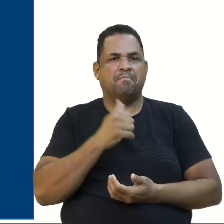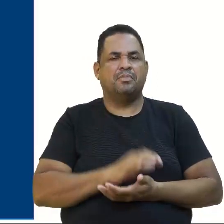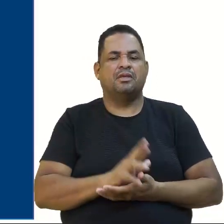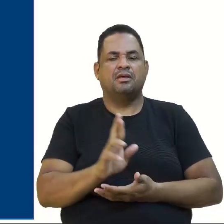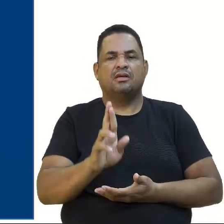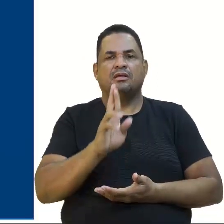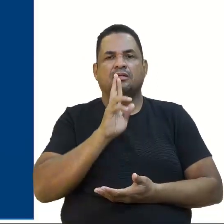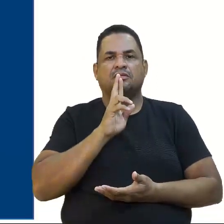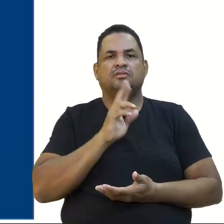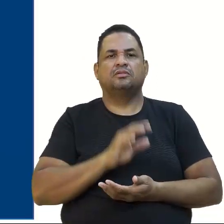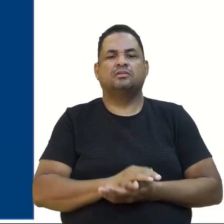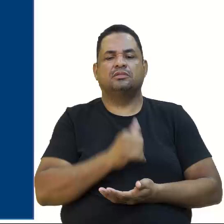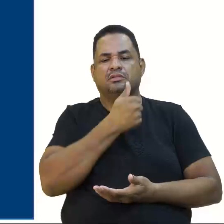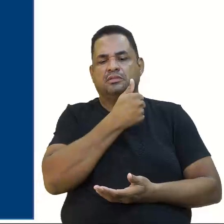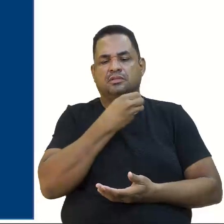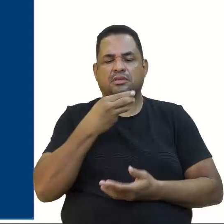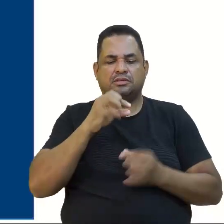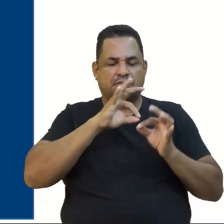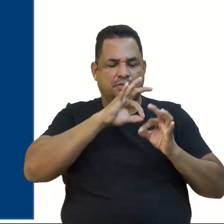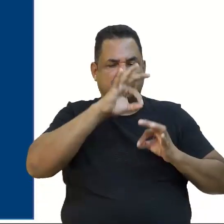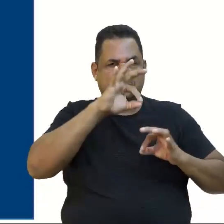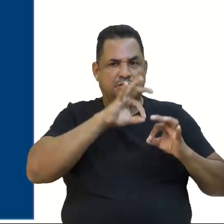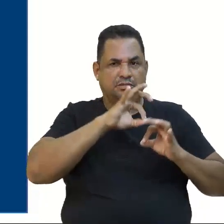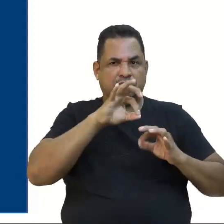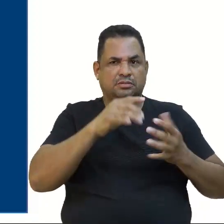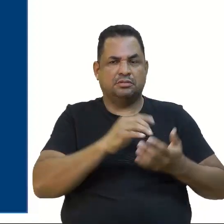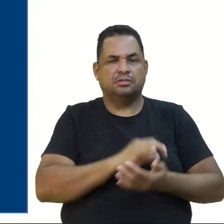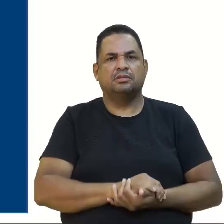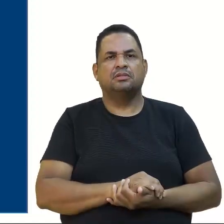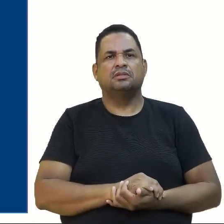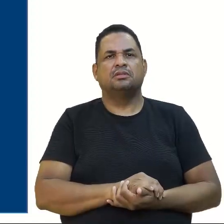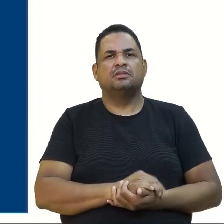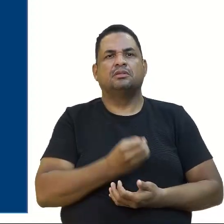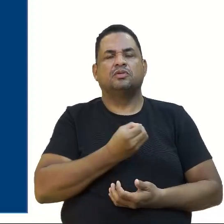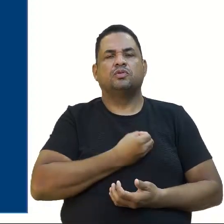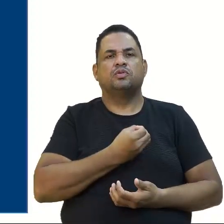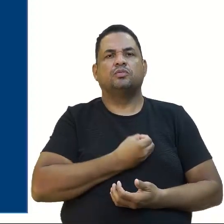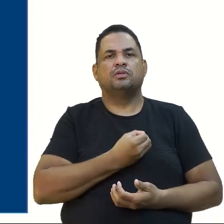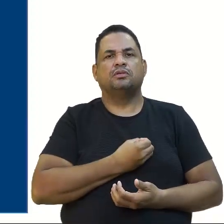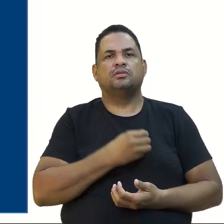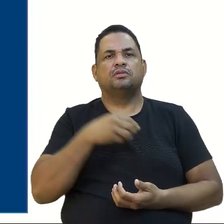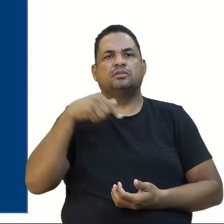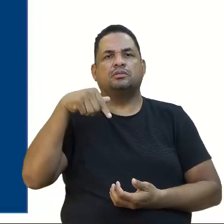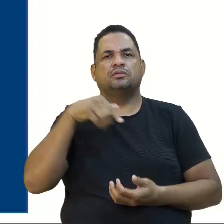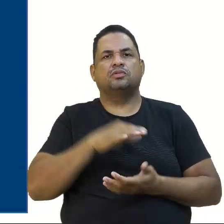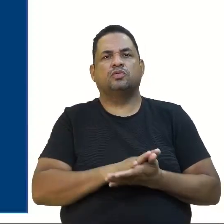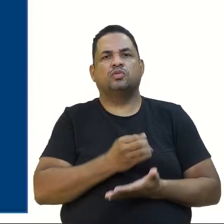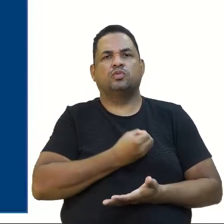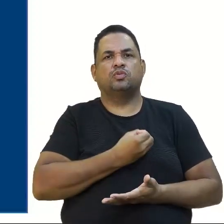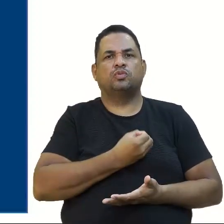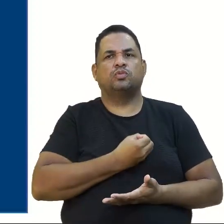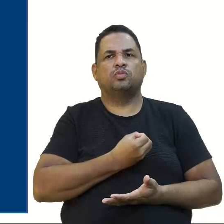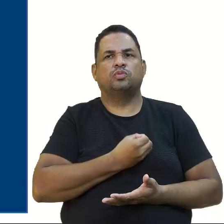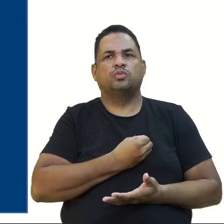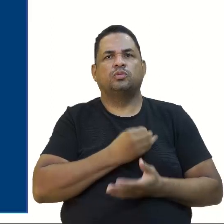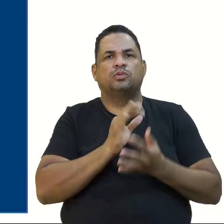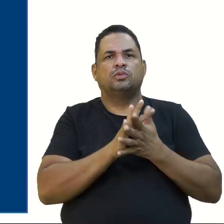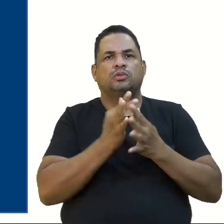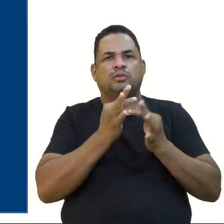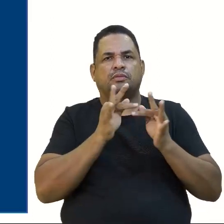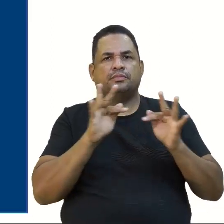correta. 13 palitos. 13. Vamos agora à pergunta de número 7. O valor da